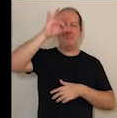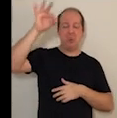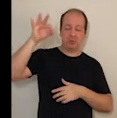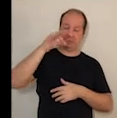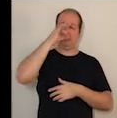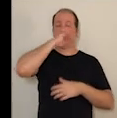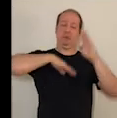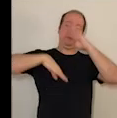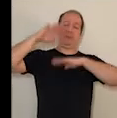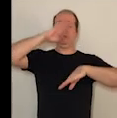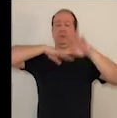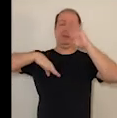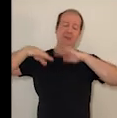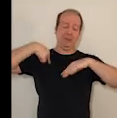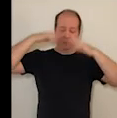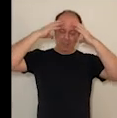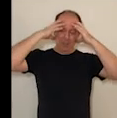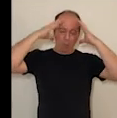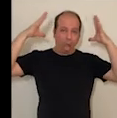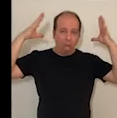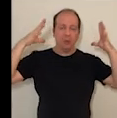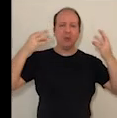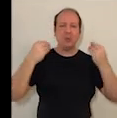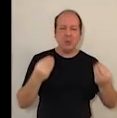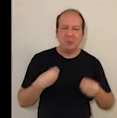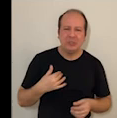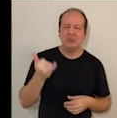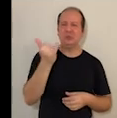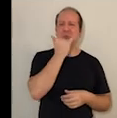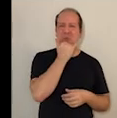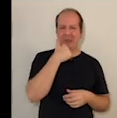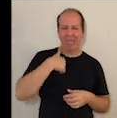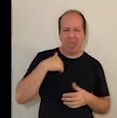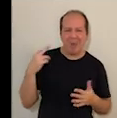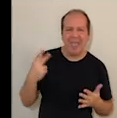desse patife, amarrado ao pelourinho. As moscas pousavam no